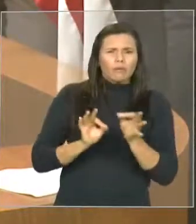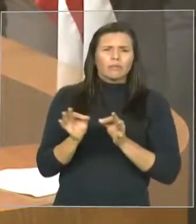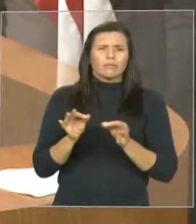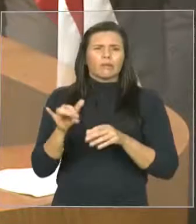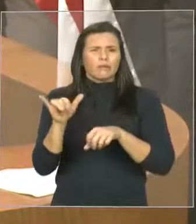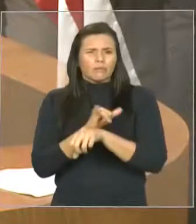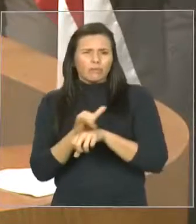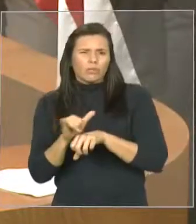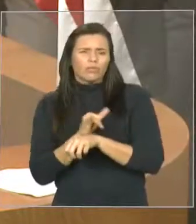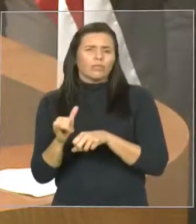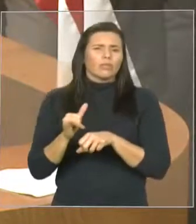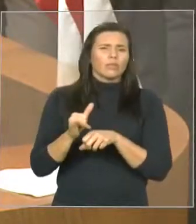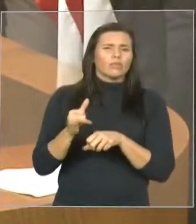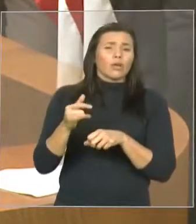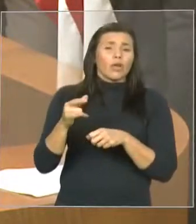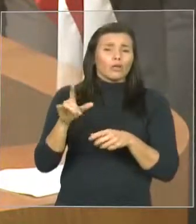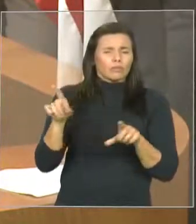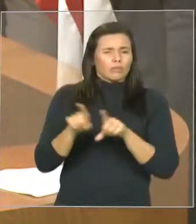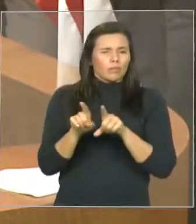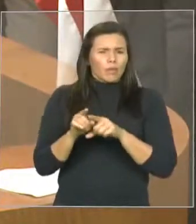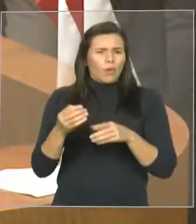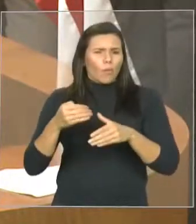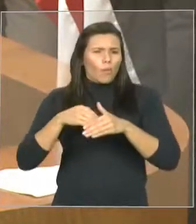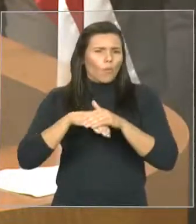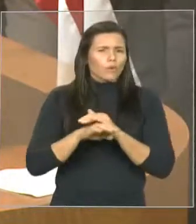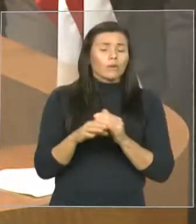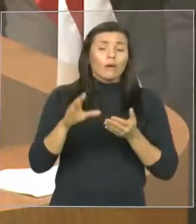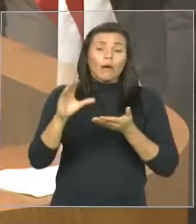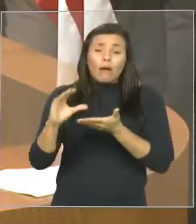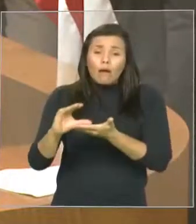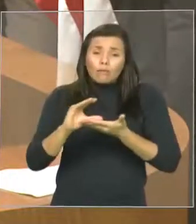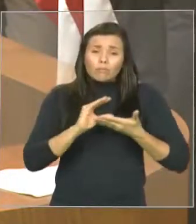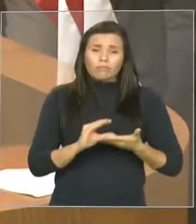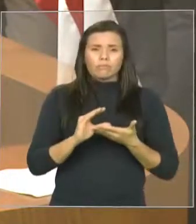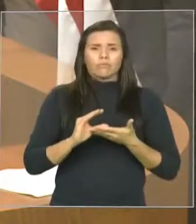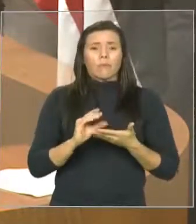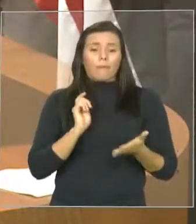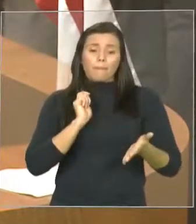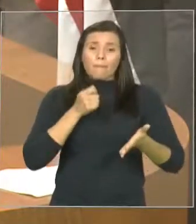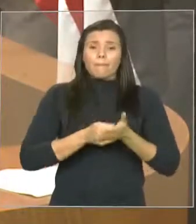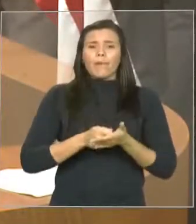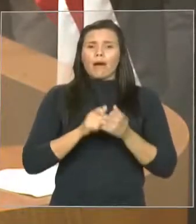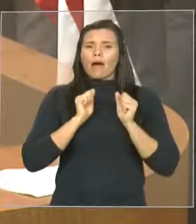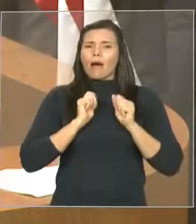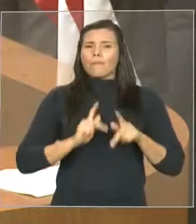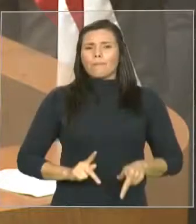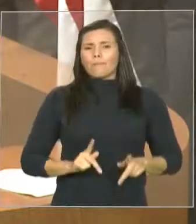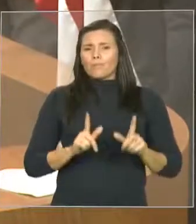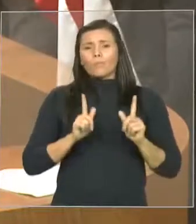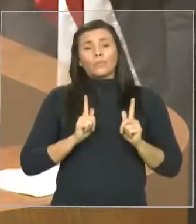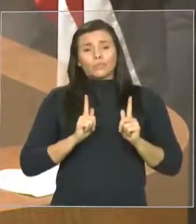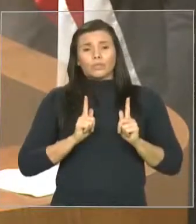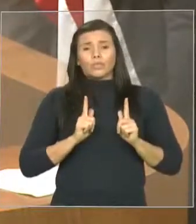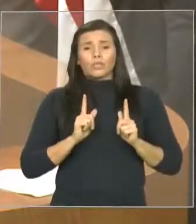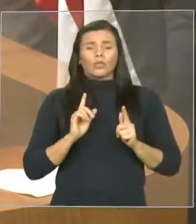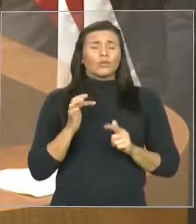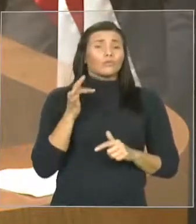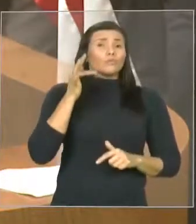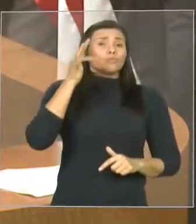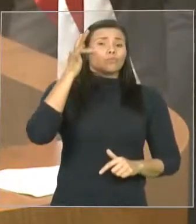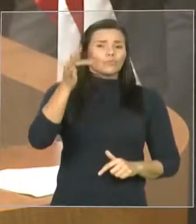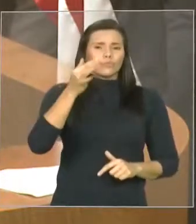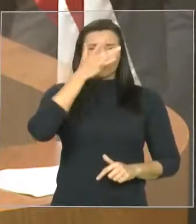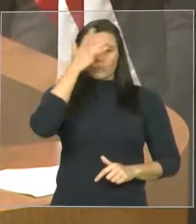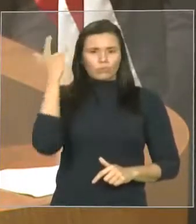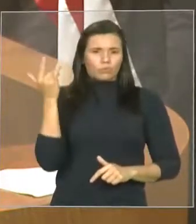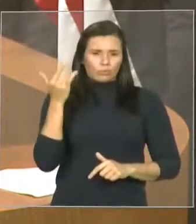pensões e aposentadorias para os próximos anos, se não tiver as pessoas capacitada, se não tiver as pessoas que